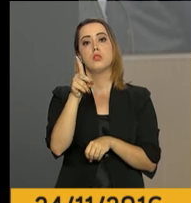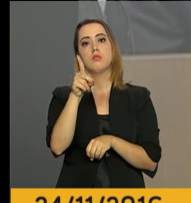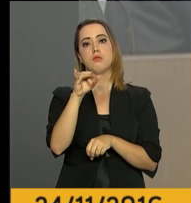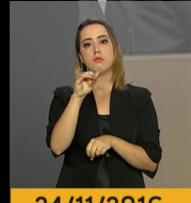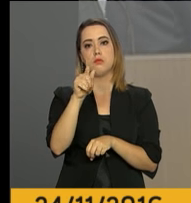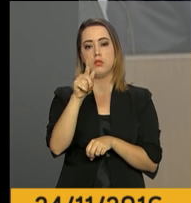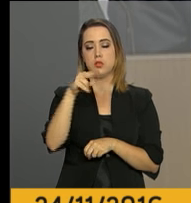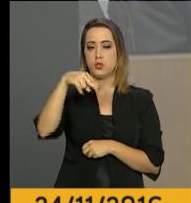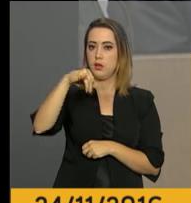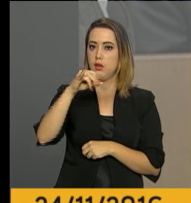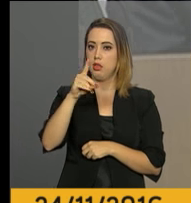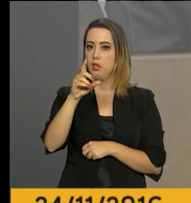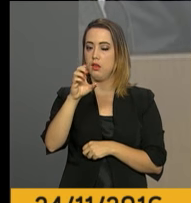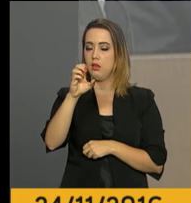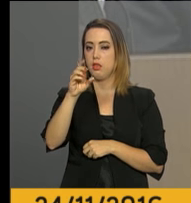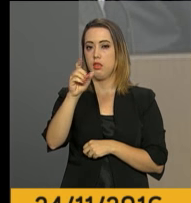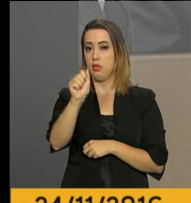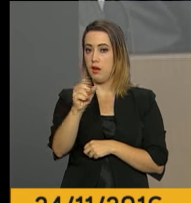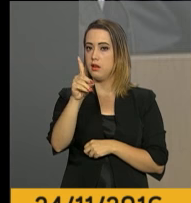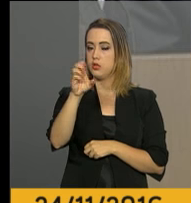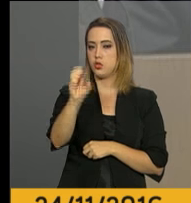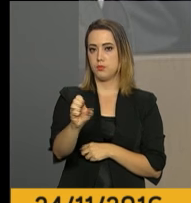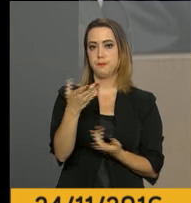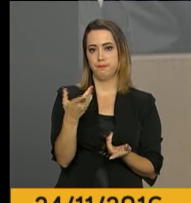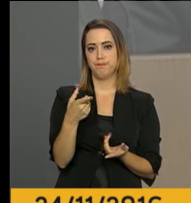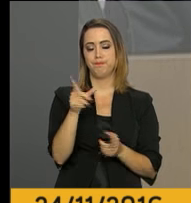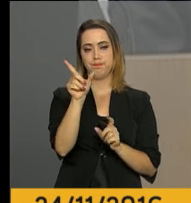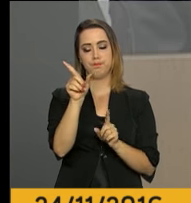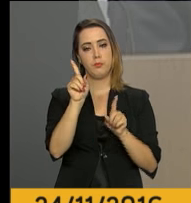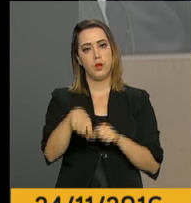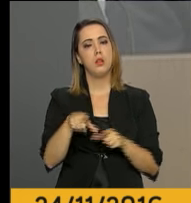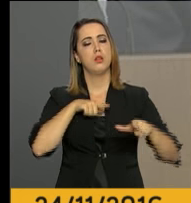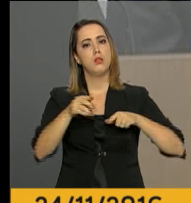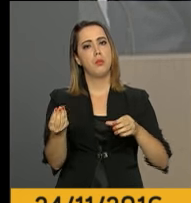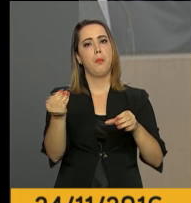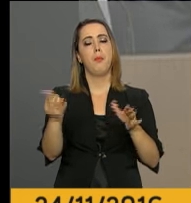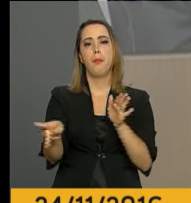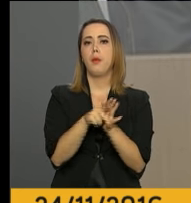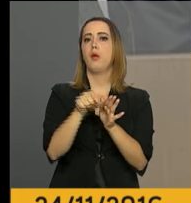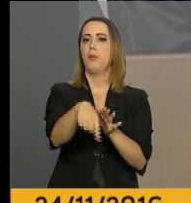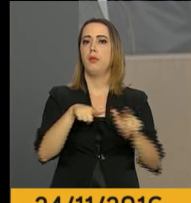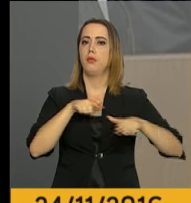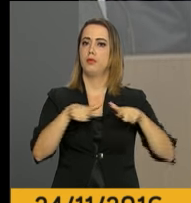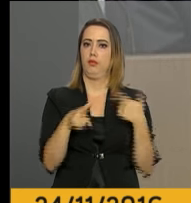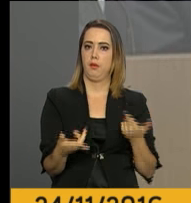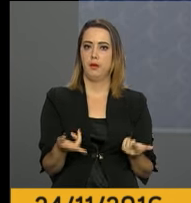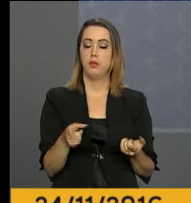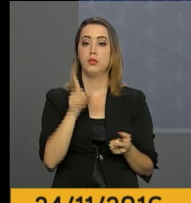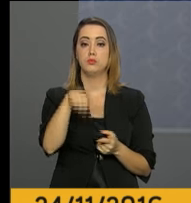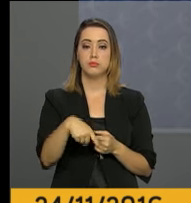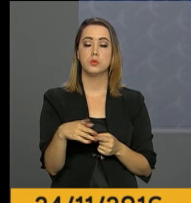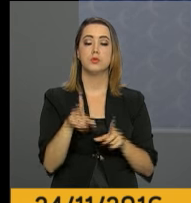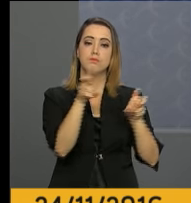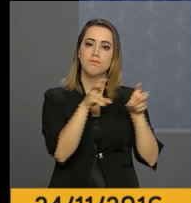da pessoa humana portanto esta dignidade do Trabalhador é algo que pauta ou deve pautar a